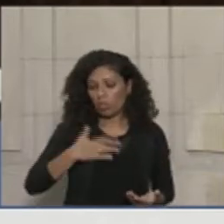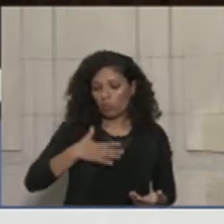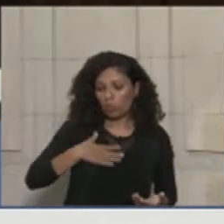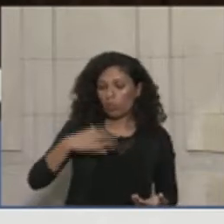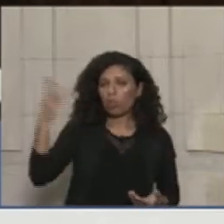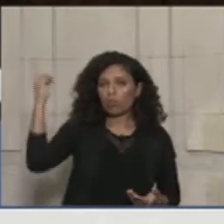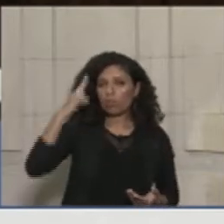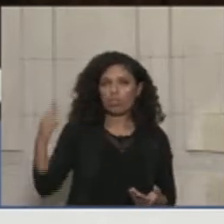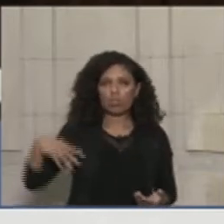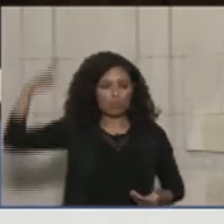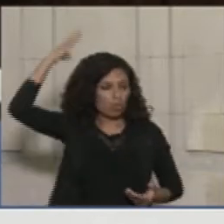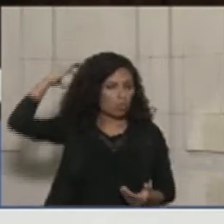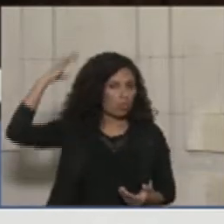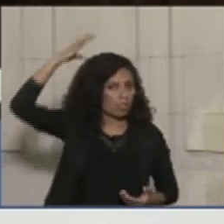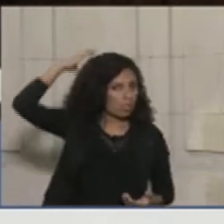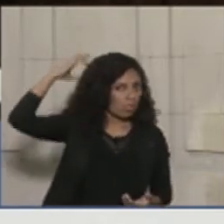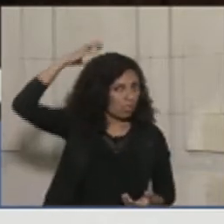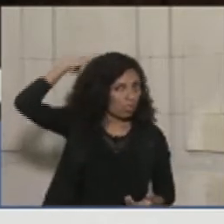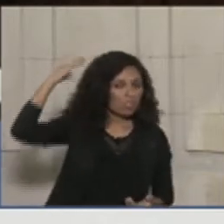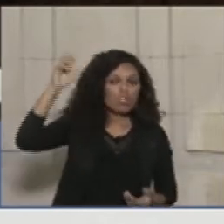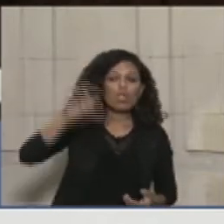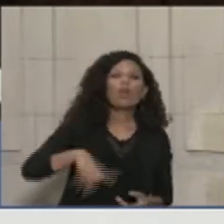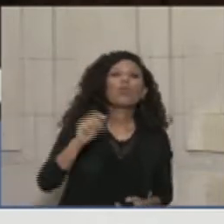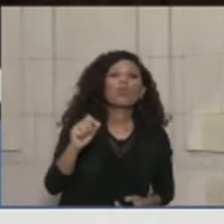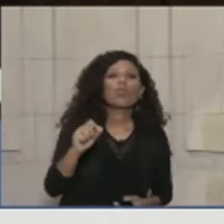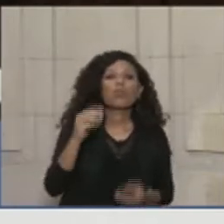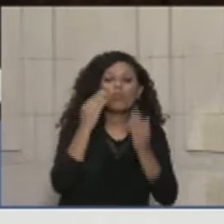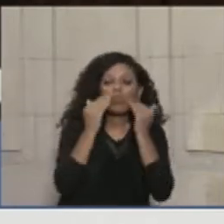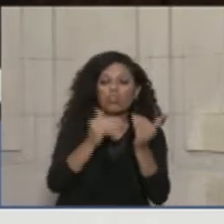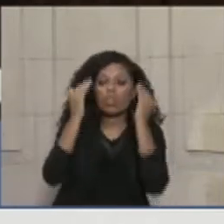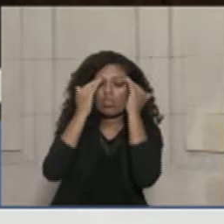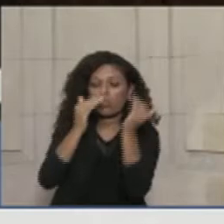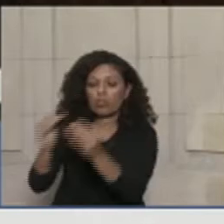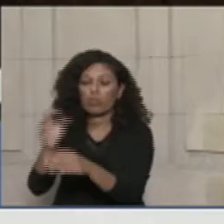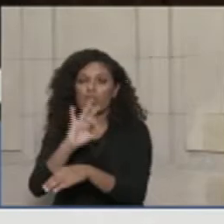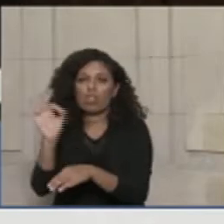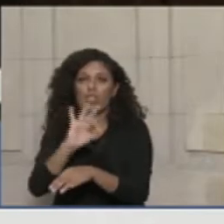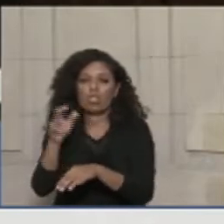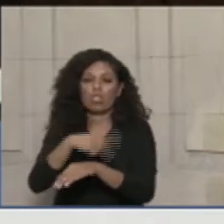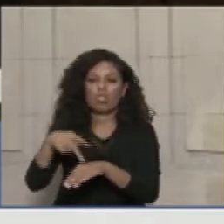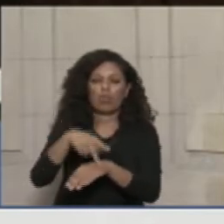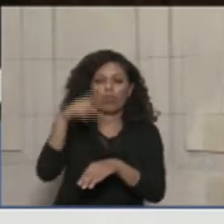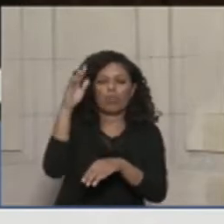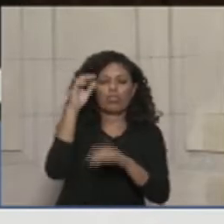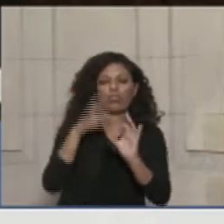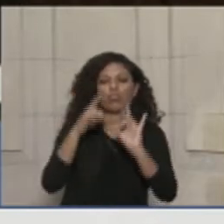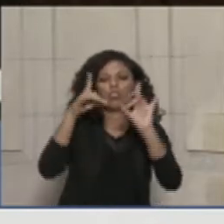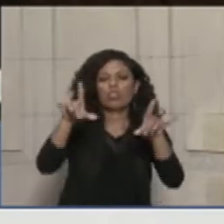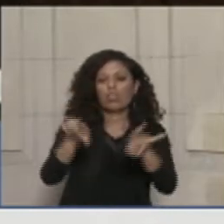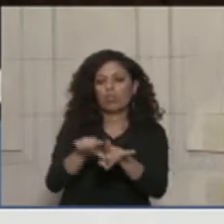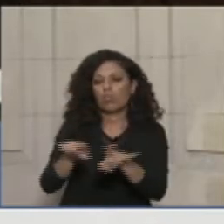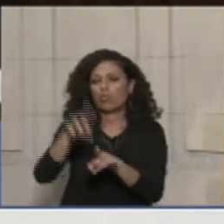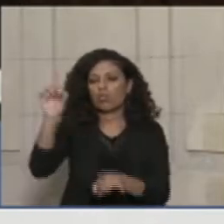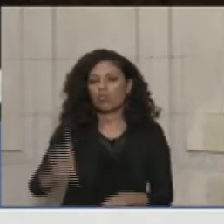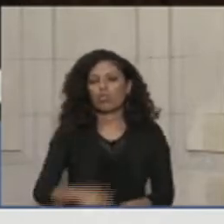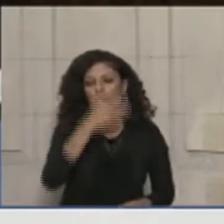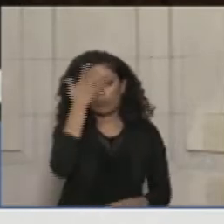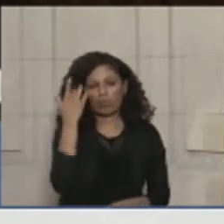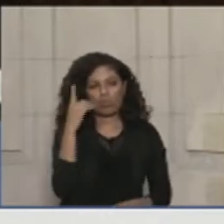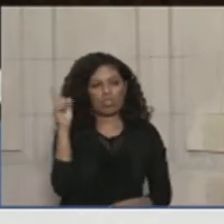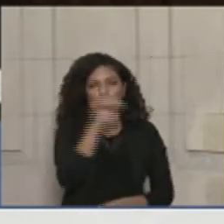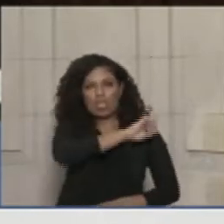são situações de violações do direito à própria democracia, o direito mais básico à plenitude. Não